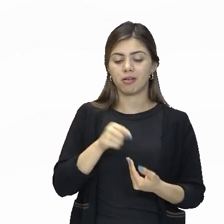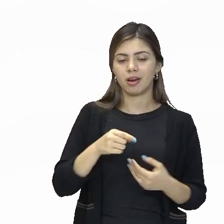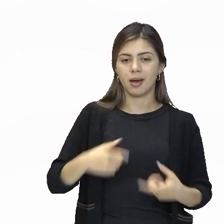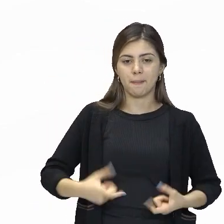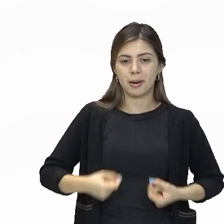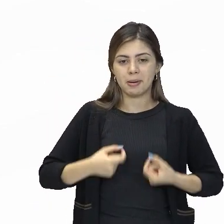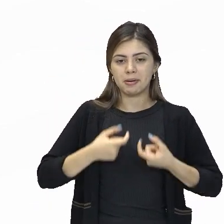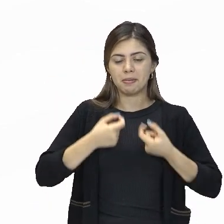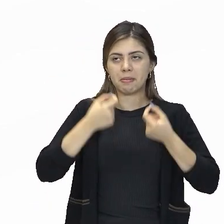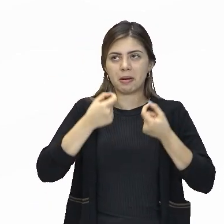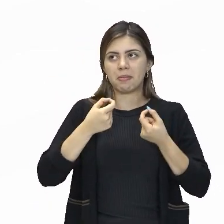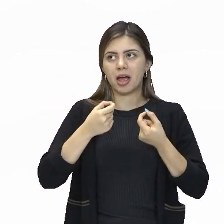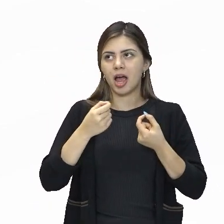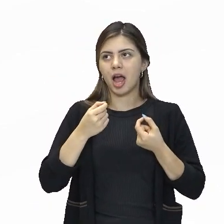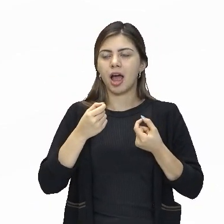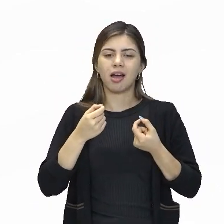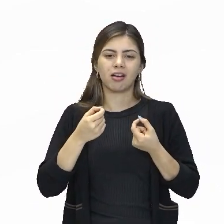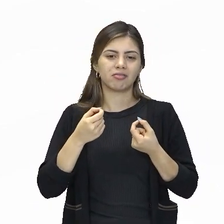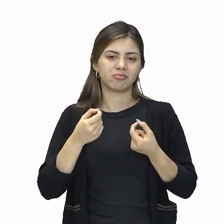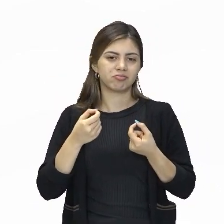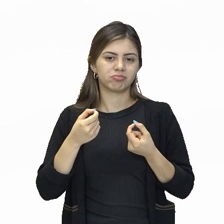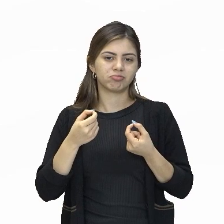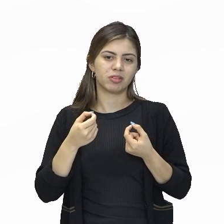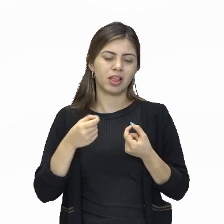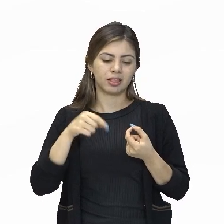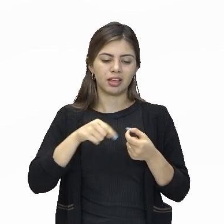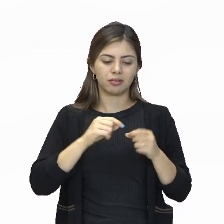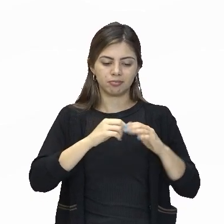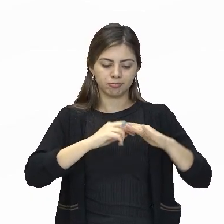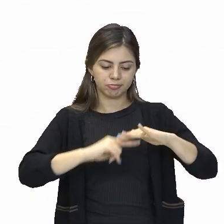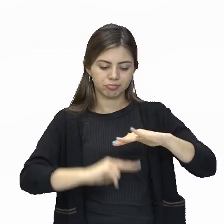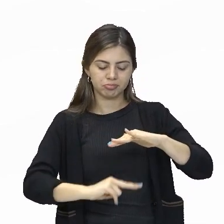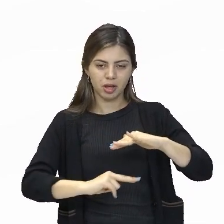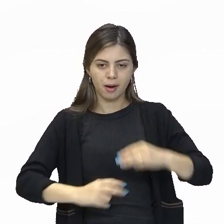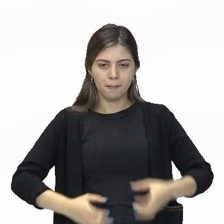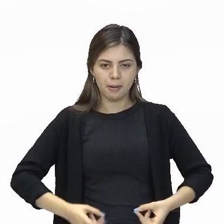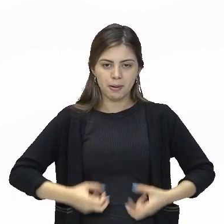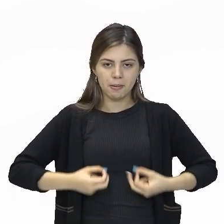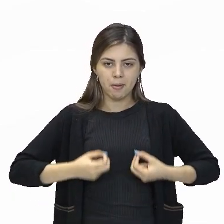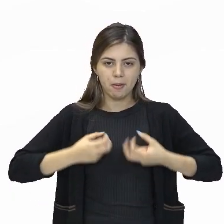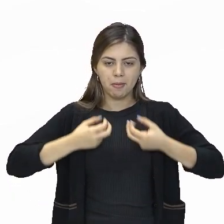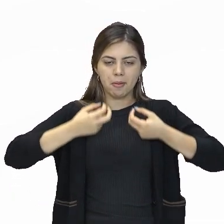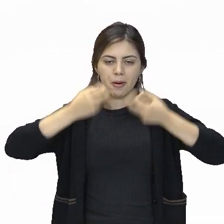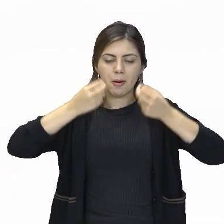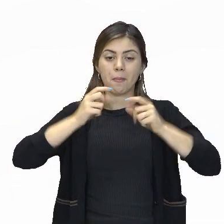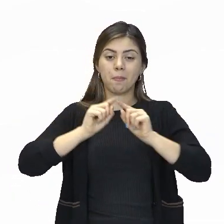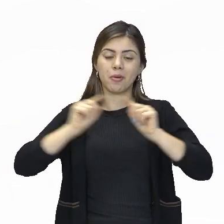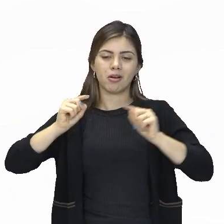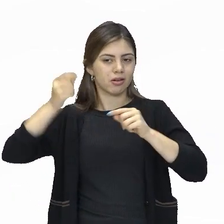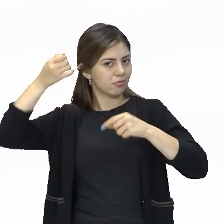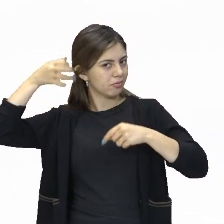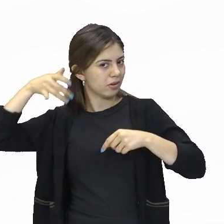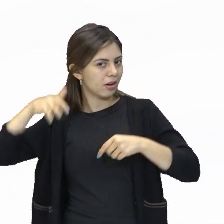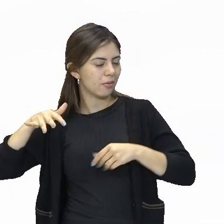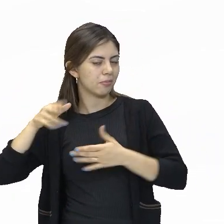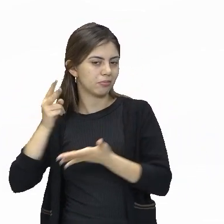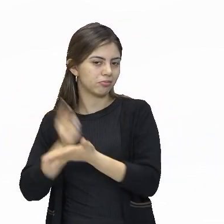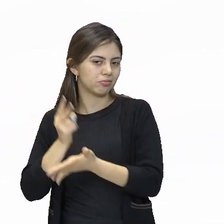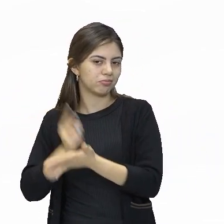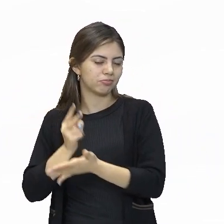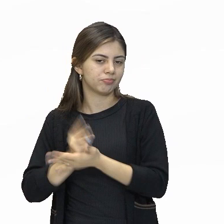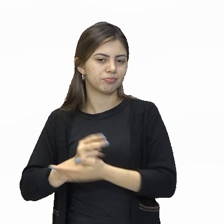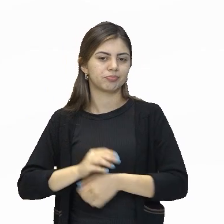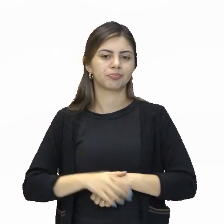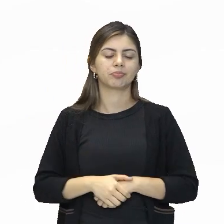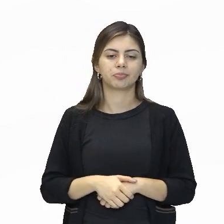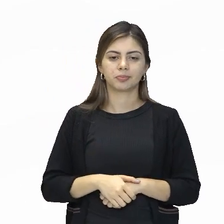vai comer, bactérias, fungos, enfim, tudo que tem ali debaixo da terra que vai ajudar nessa decomposição, não come, serão o quê? Os cabelos.